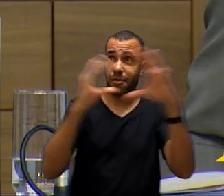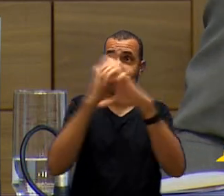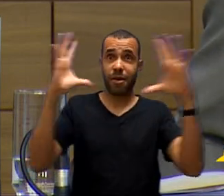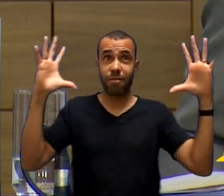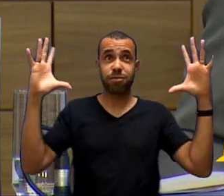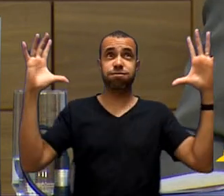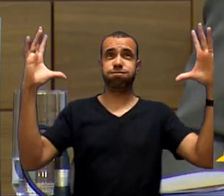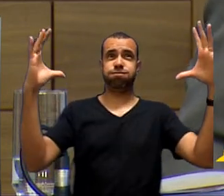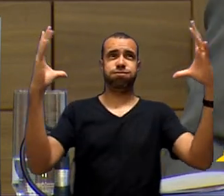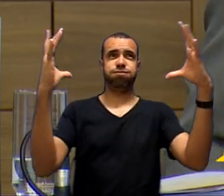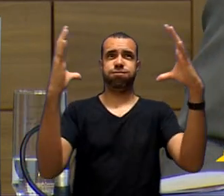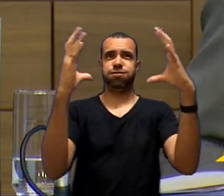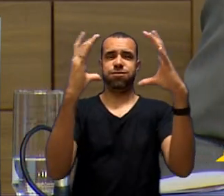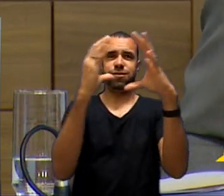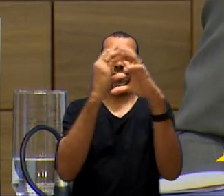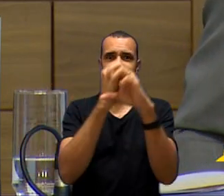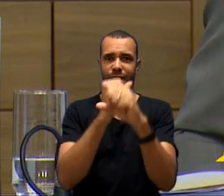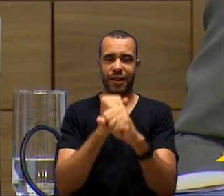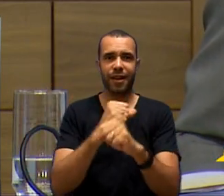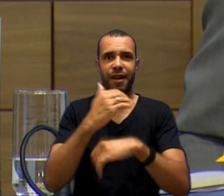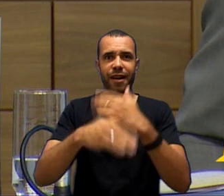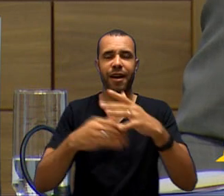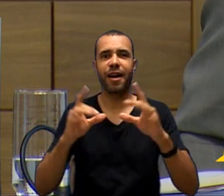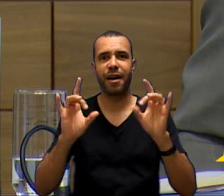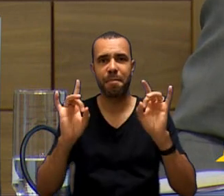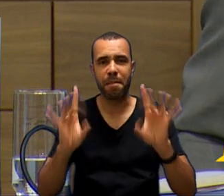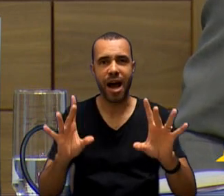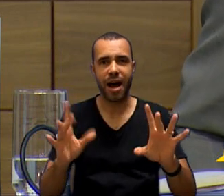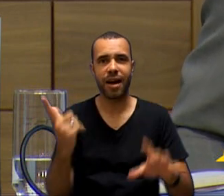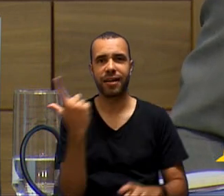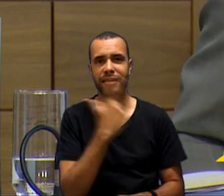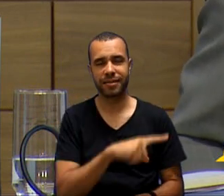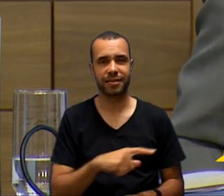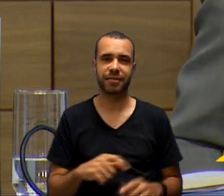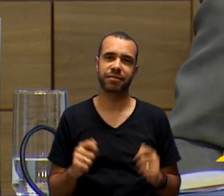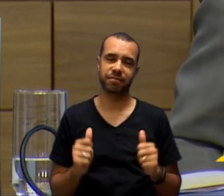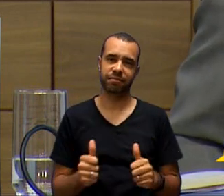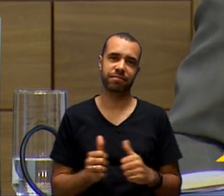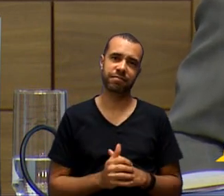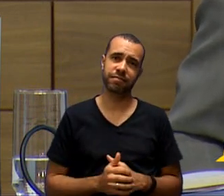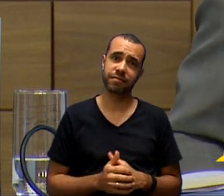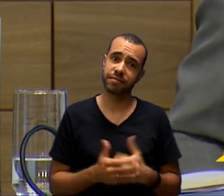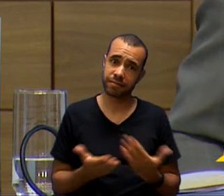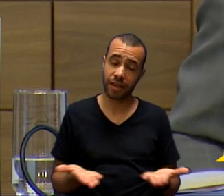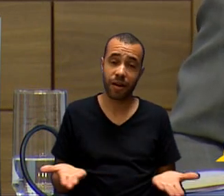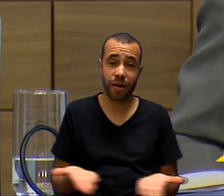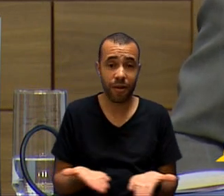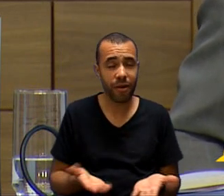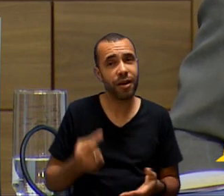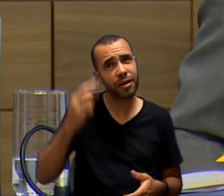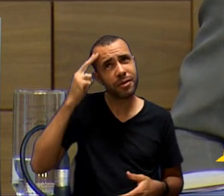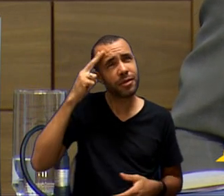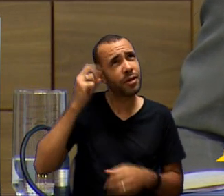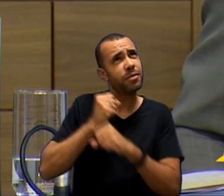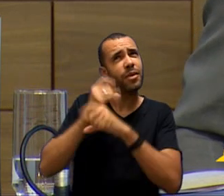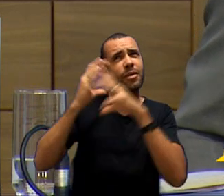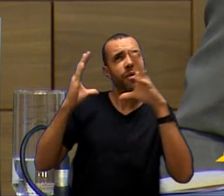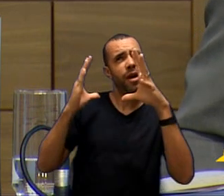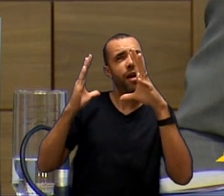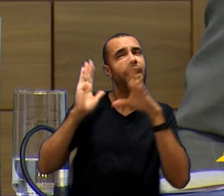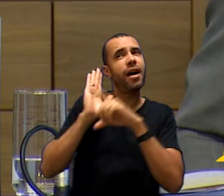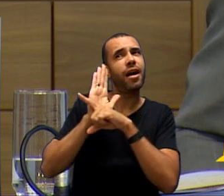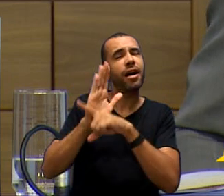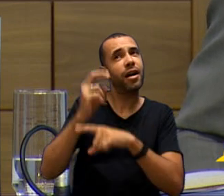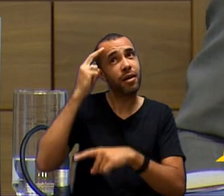demonstramos aqui, nessa solenidade, que é possível transformar o sonho em realidade. Que Deus